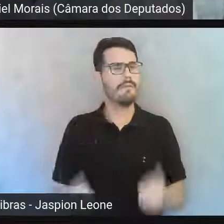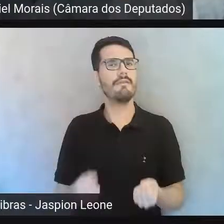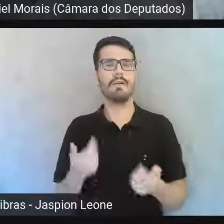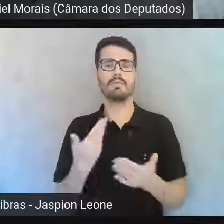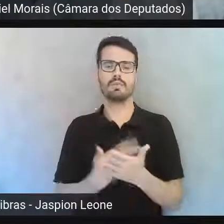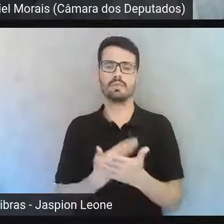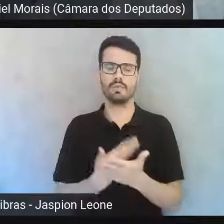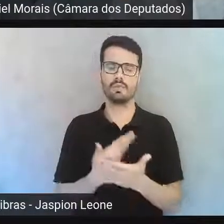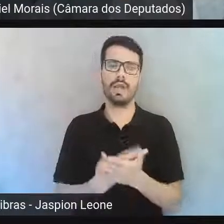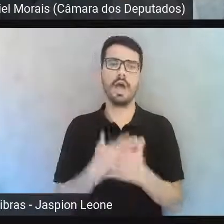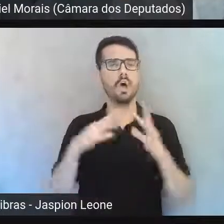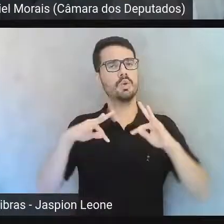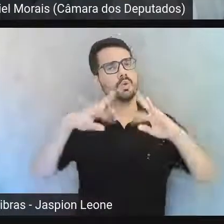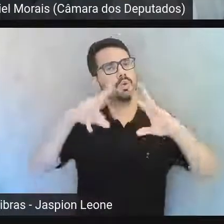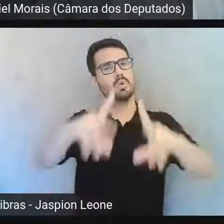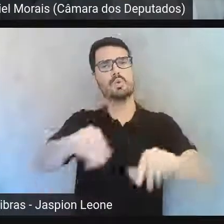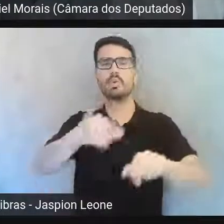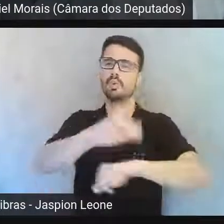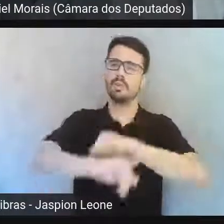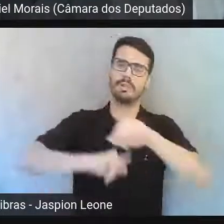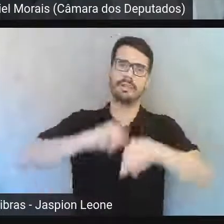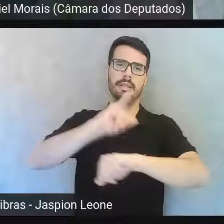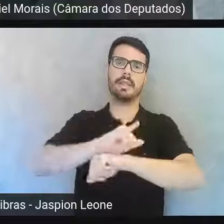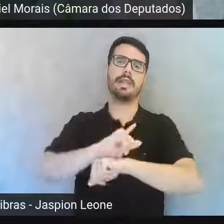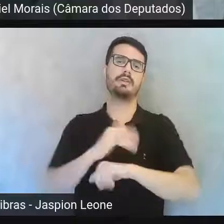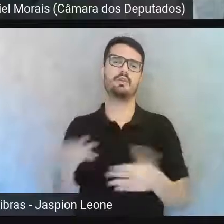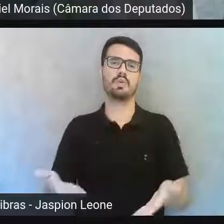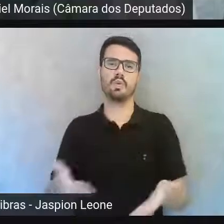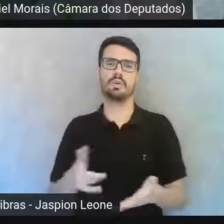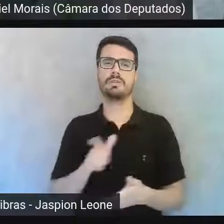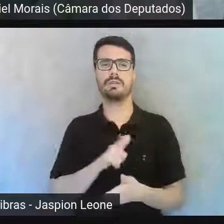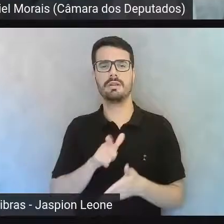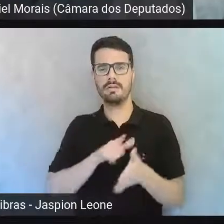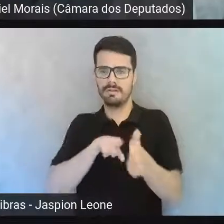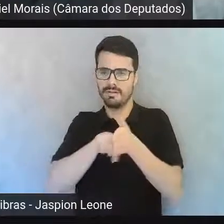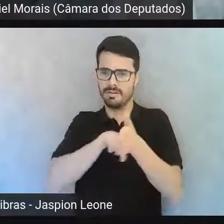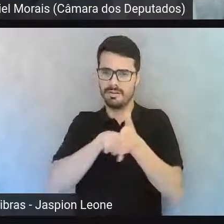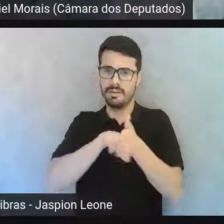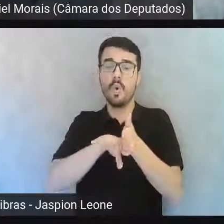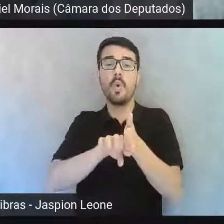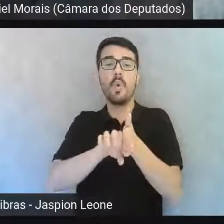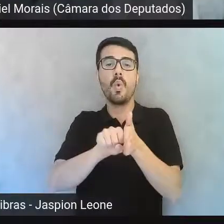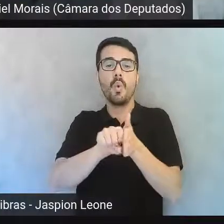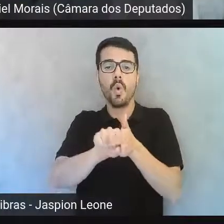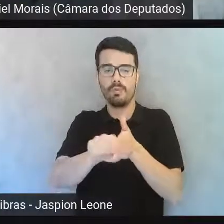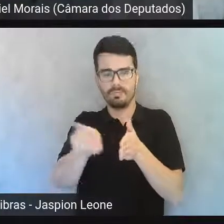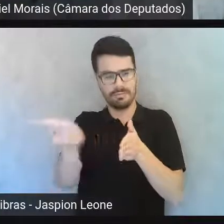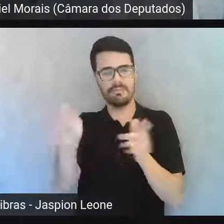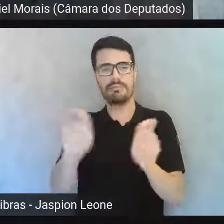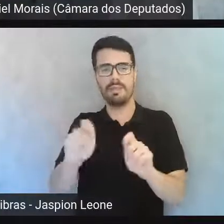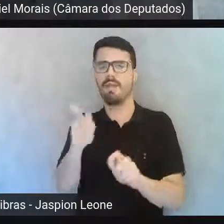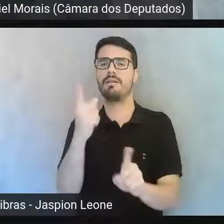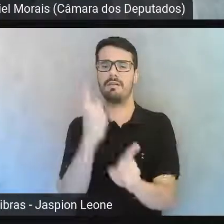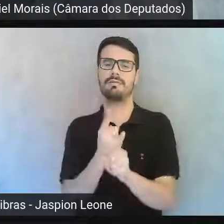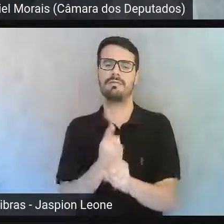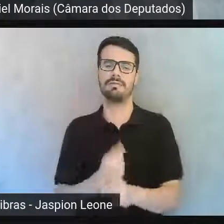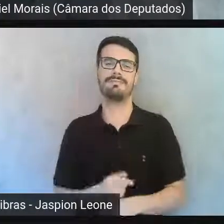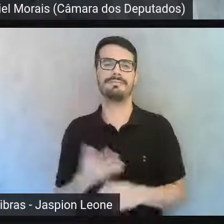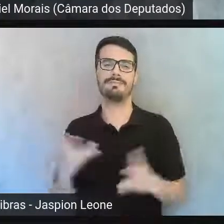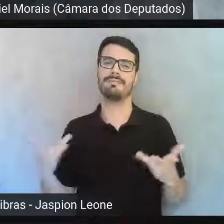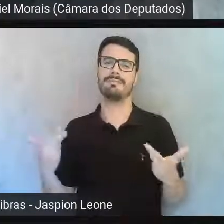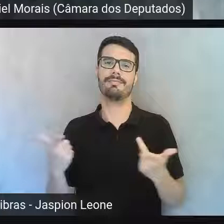tudo na internet. É só googar, né? O pessoal fala, dá uma googada lá que você vai achar a informação que você quer. Não, maravilha.